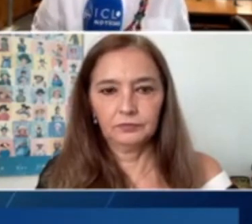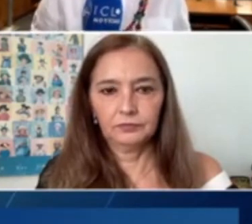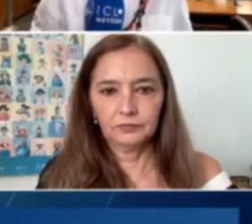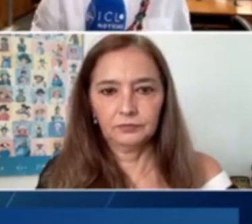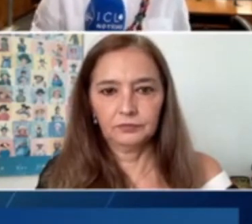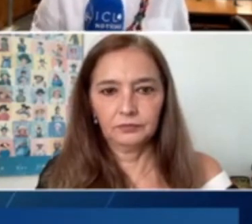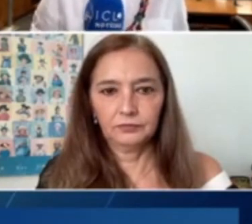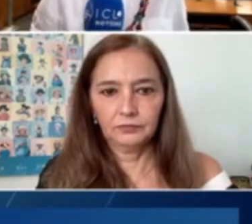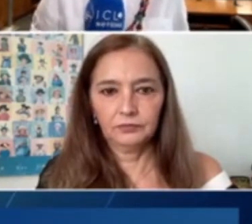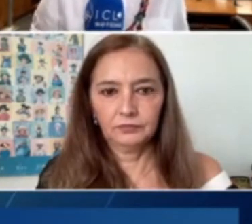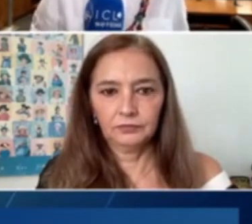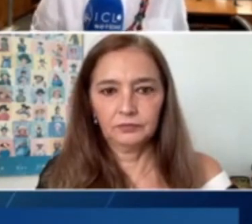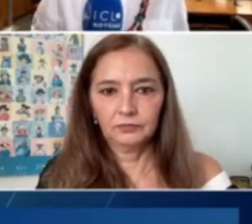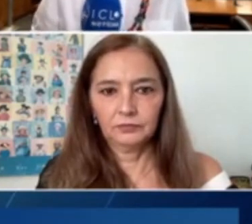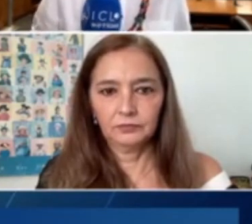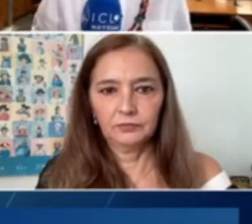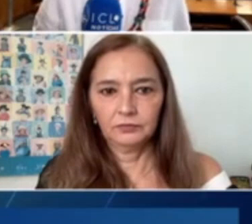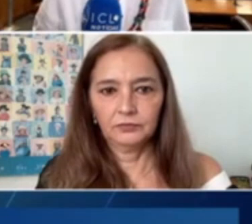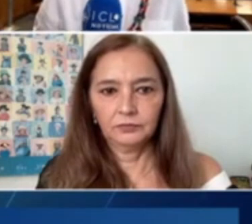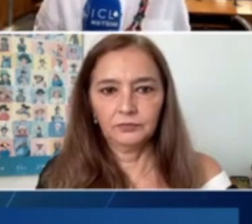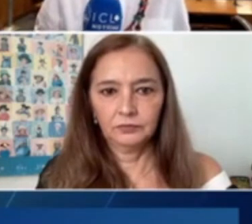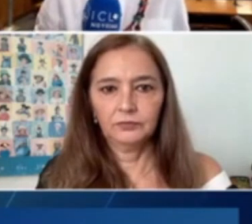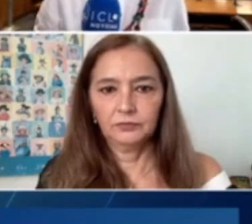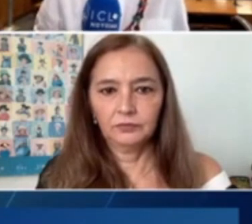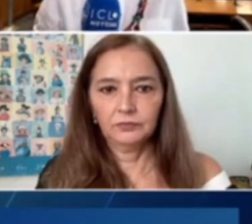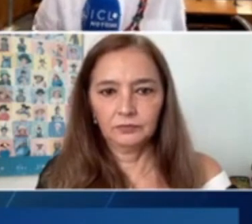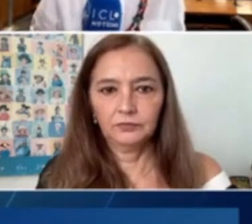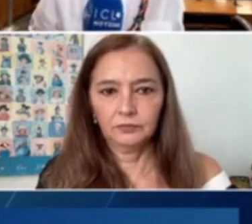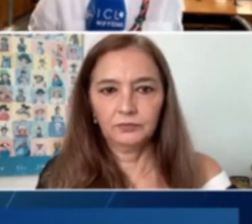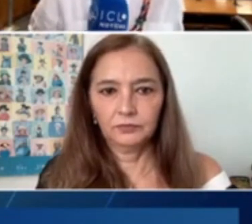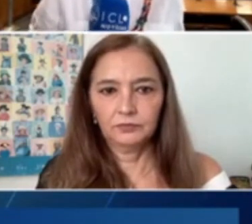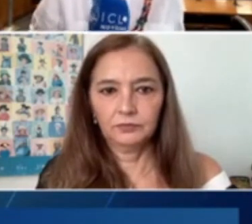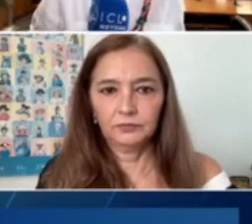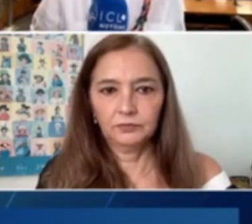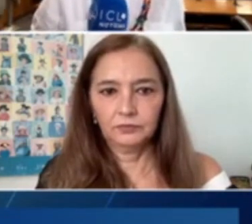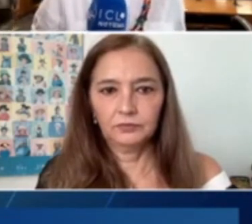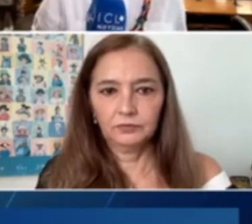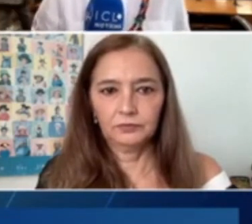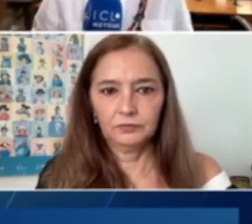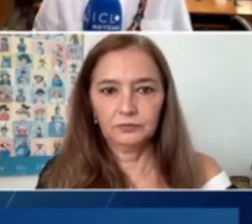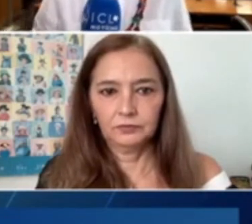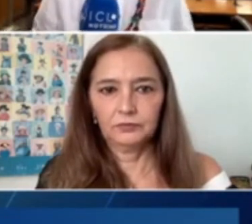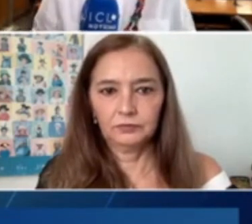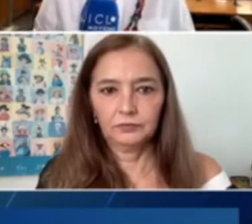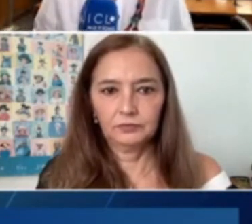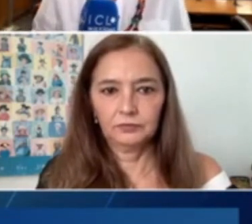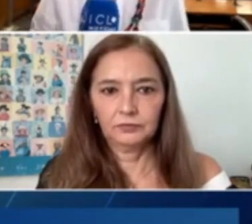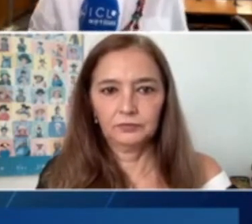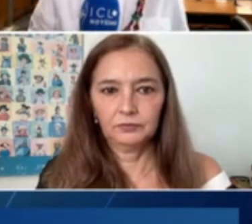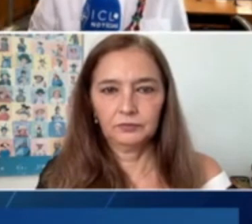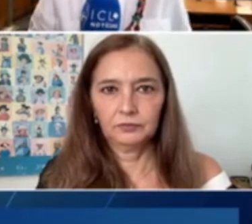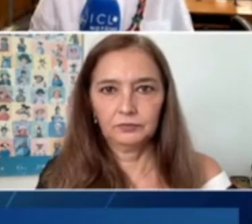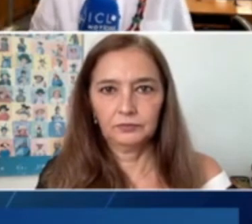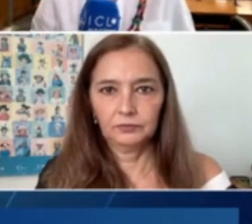na prática, infrutífero, mas politicamente interessante para essa turma, que quer, como eu